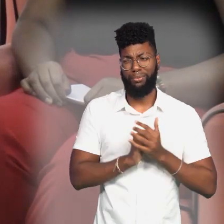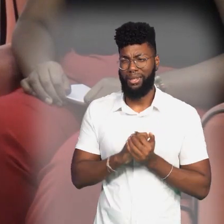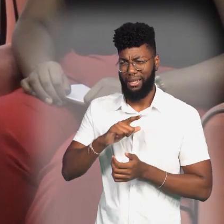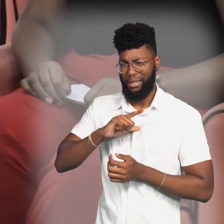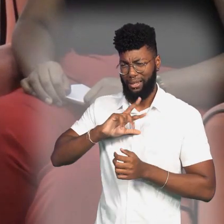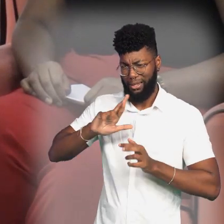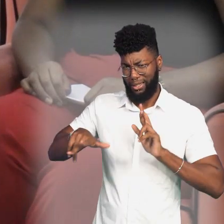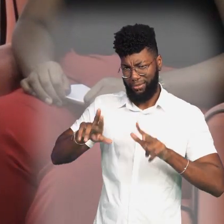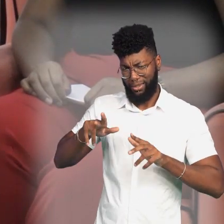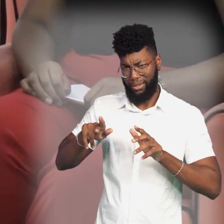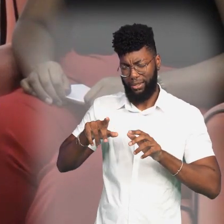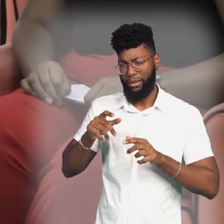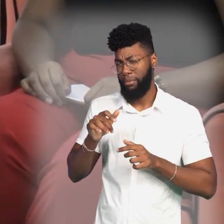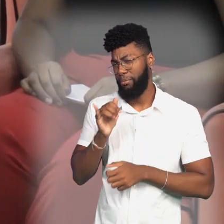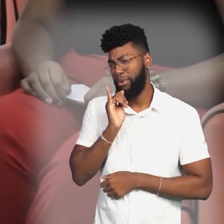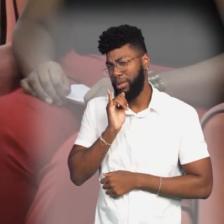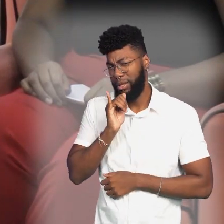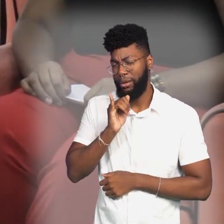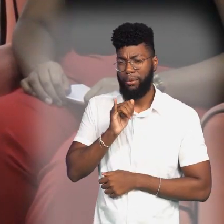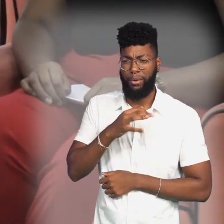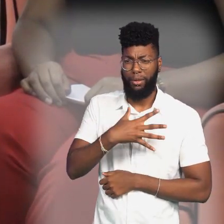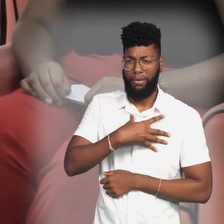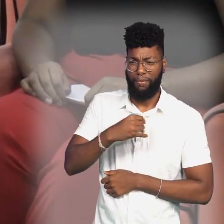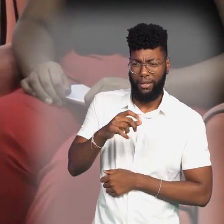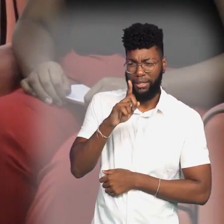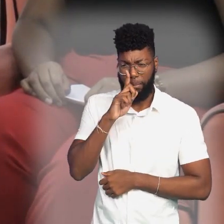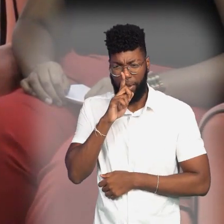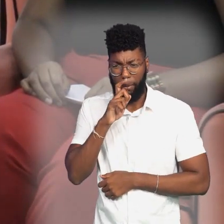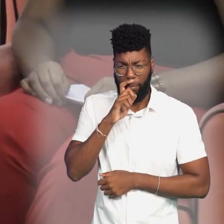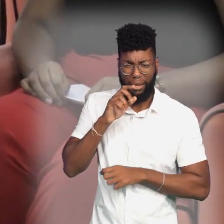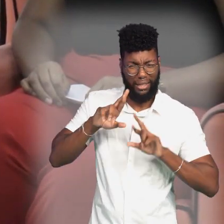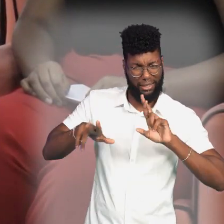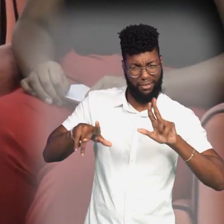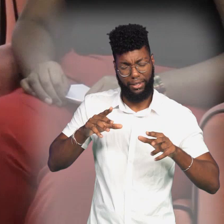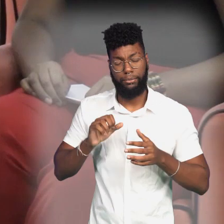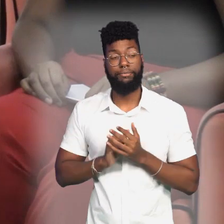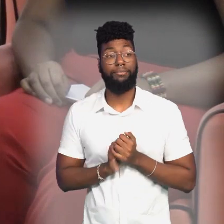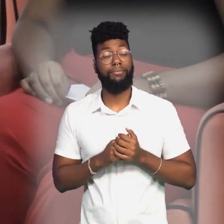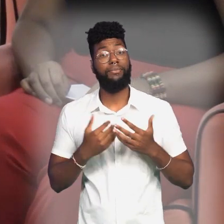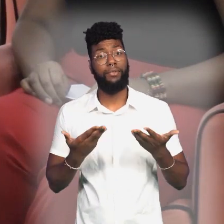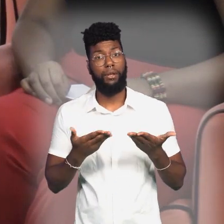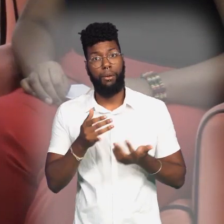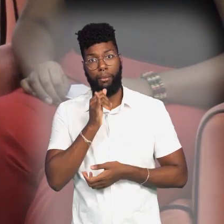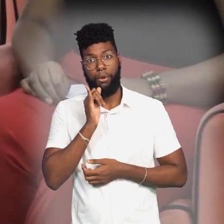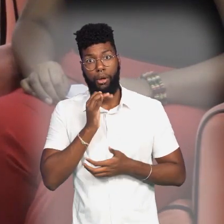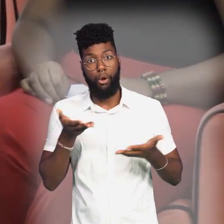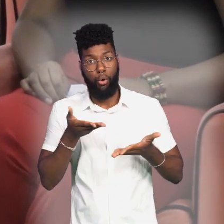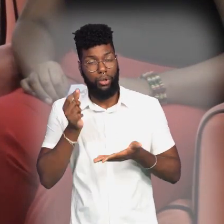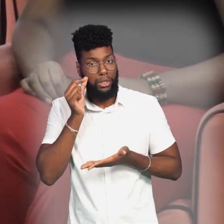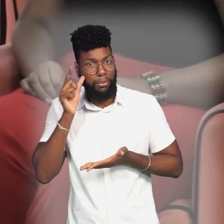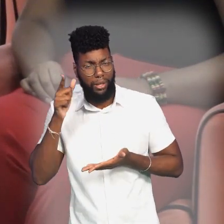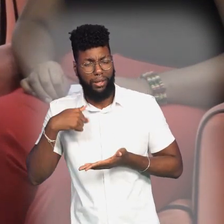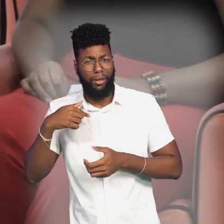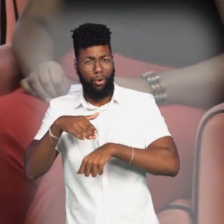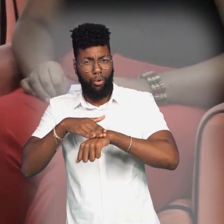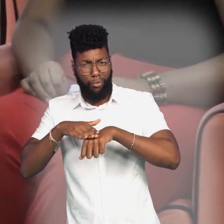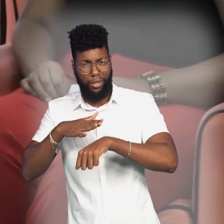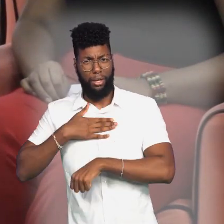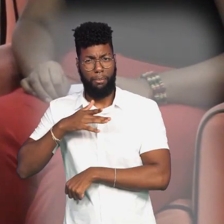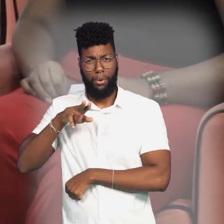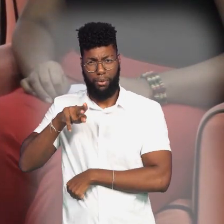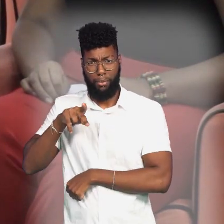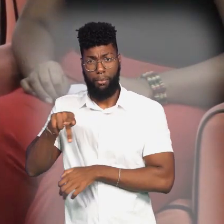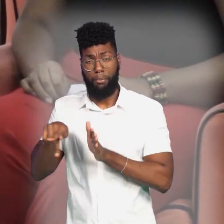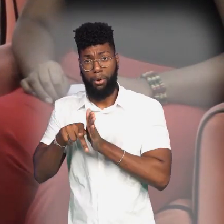Os que são do pai e mãe. E aí que tá, por exemplo, hoje de manhã eu falei com um dos meus irmãos de